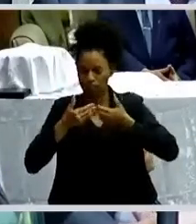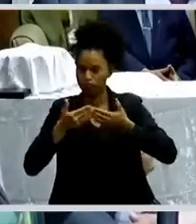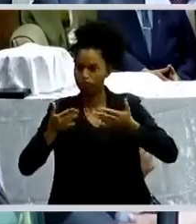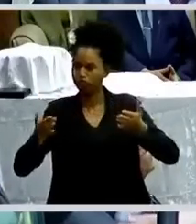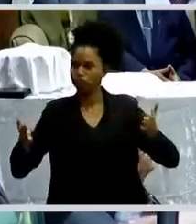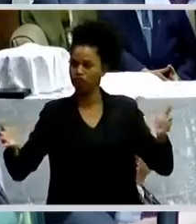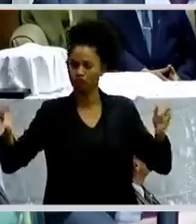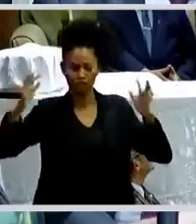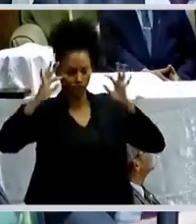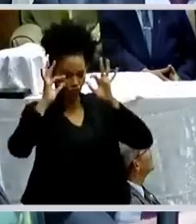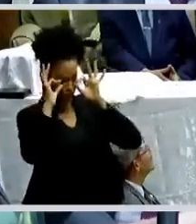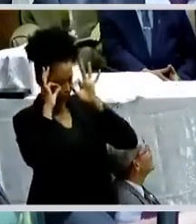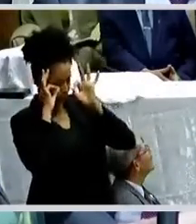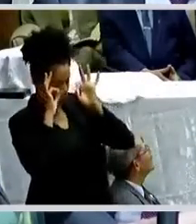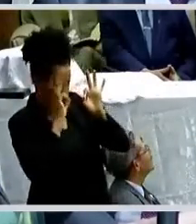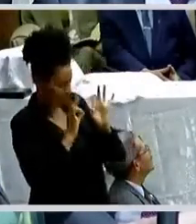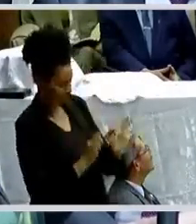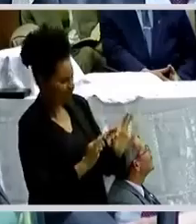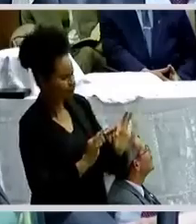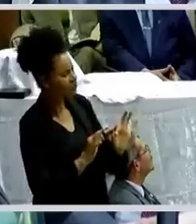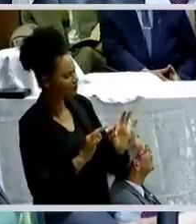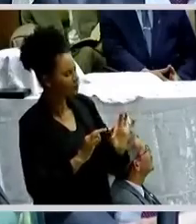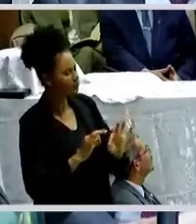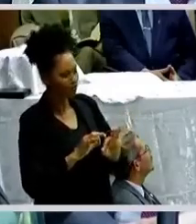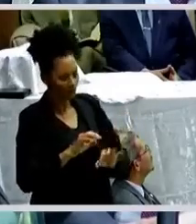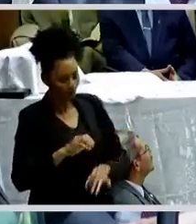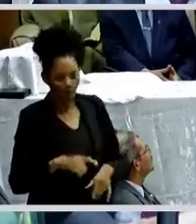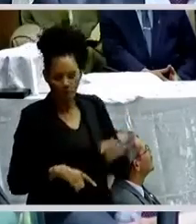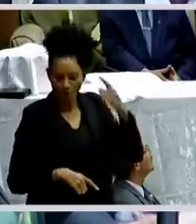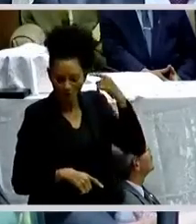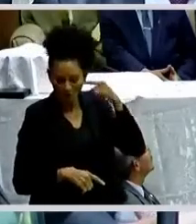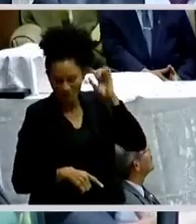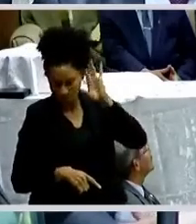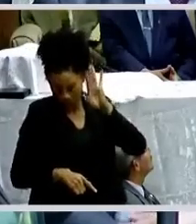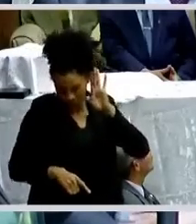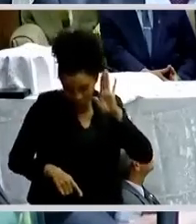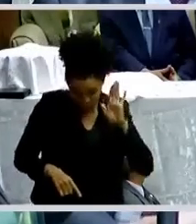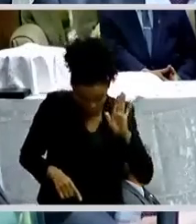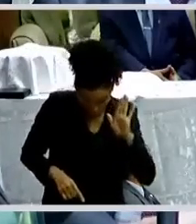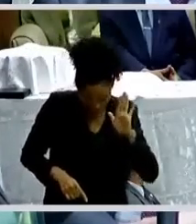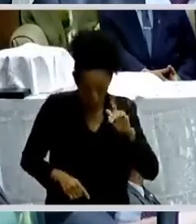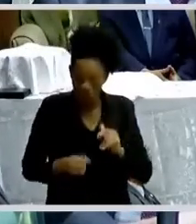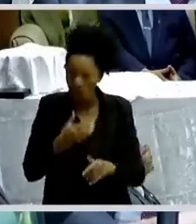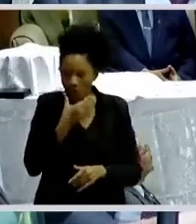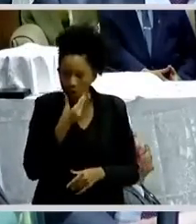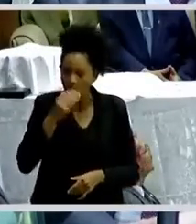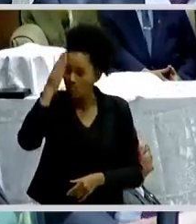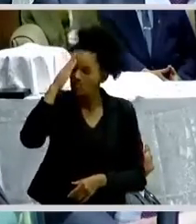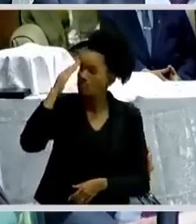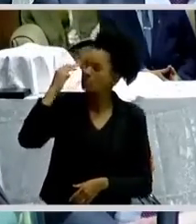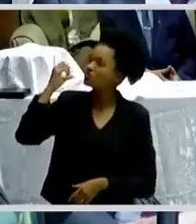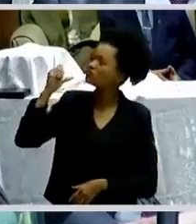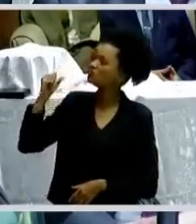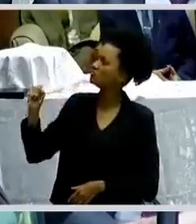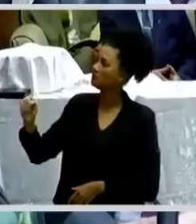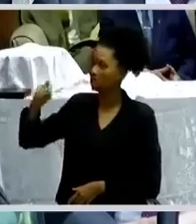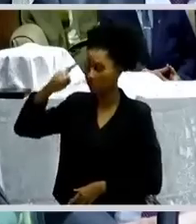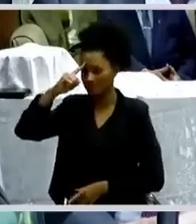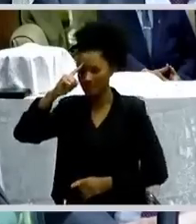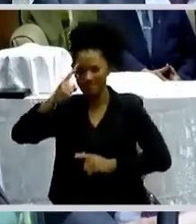estavam fitos e os ouvidos atentos às orações deste lugar, então Salomão, com base nisso, mandou